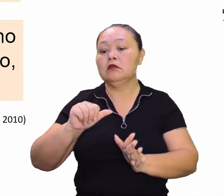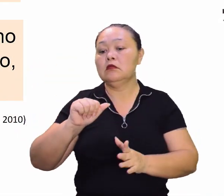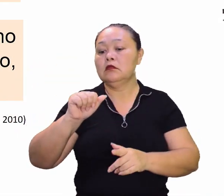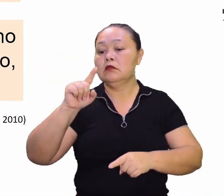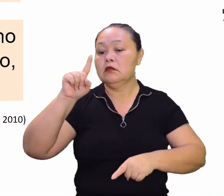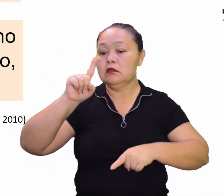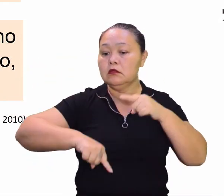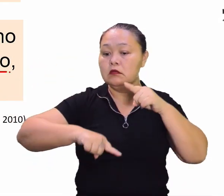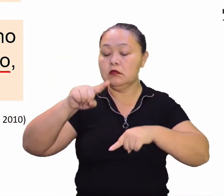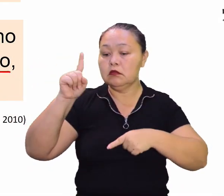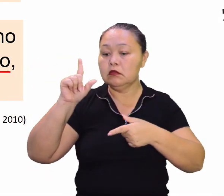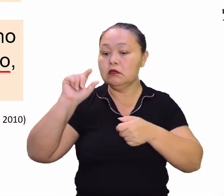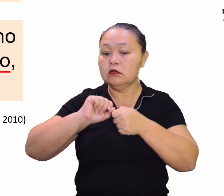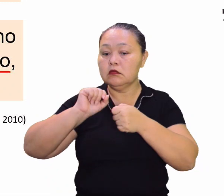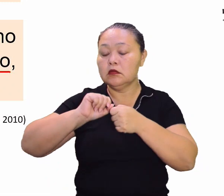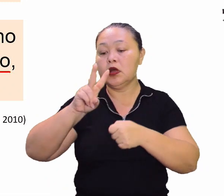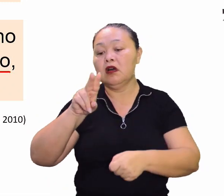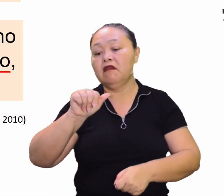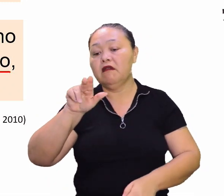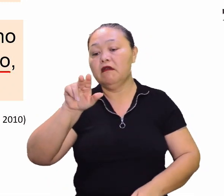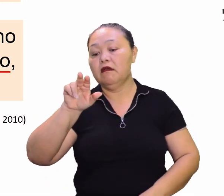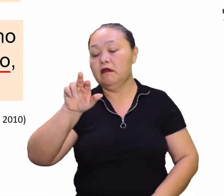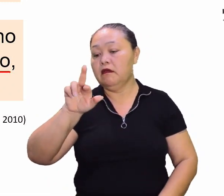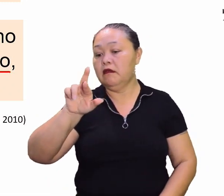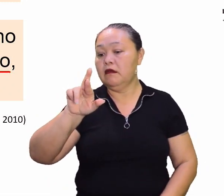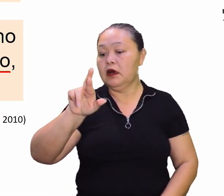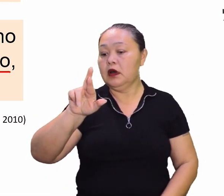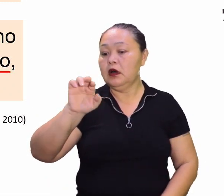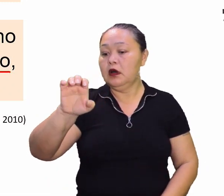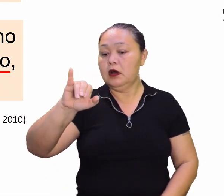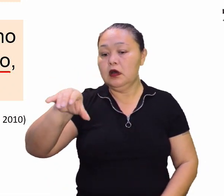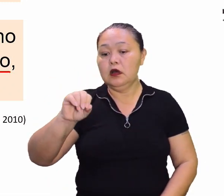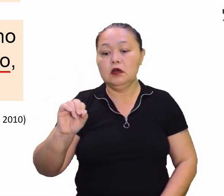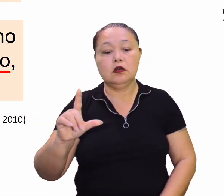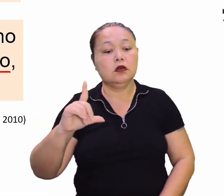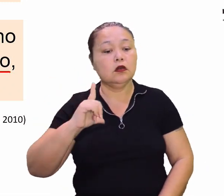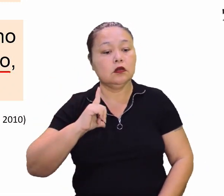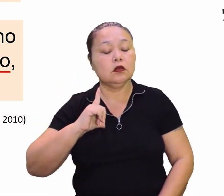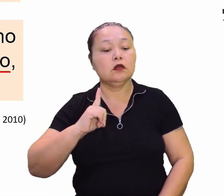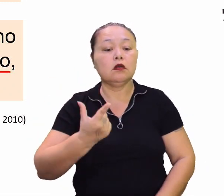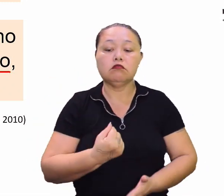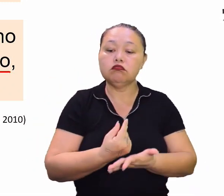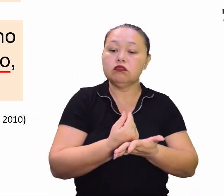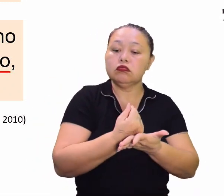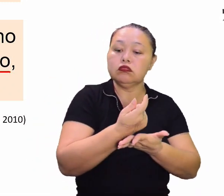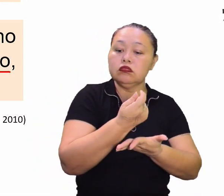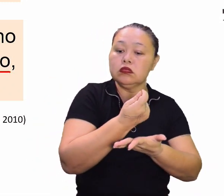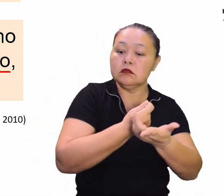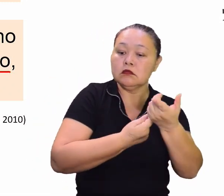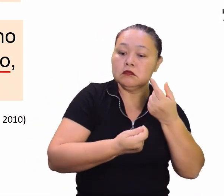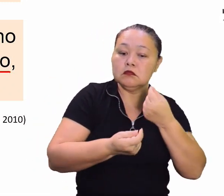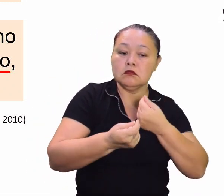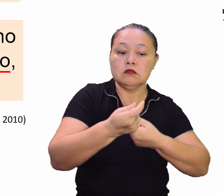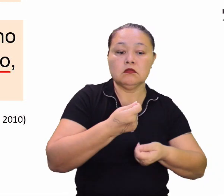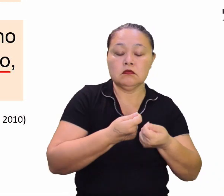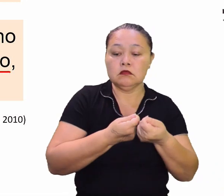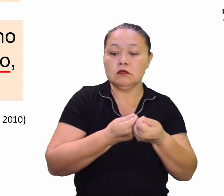de atacado e varejo. Temos também lá muitas